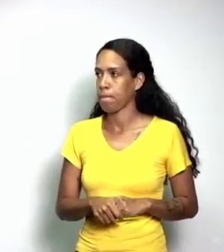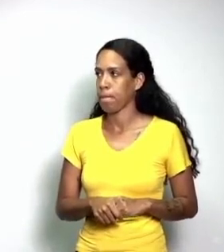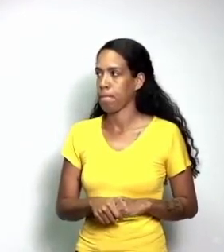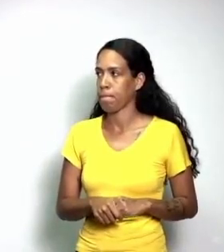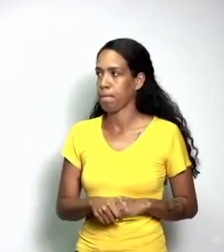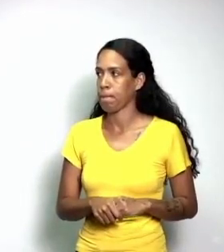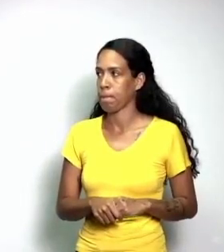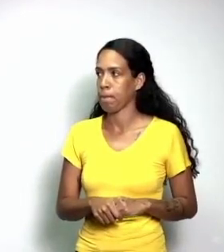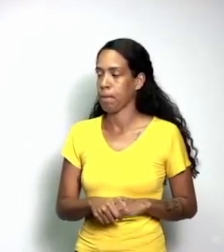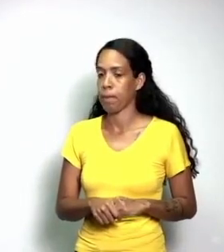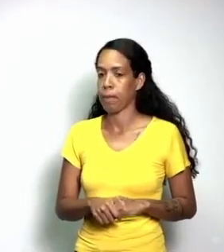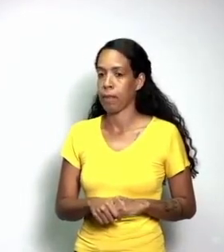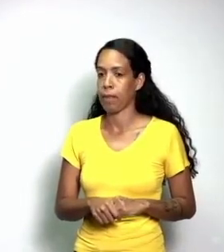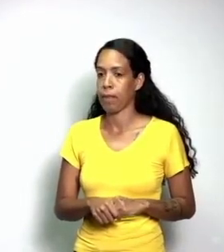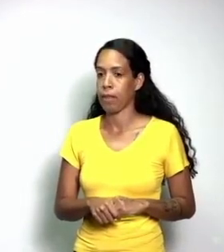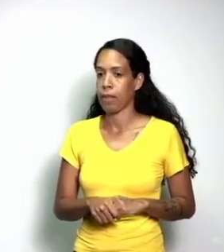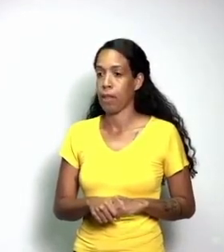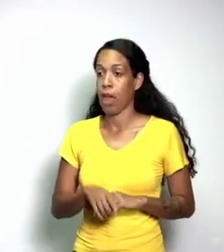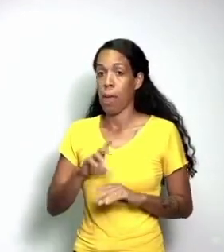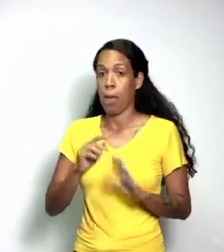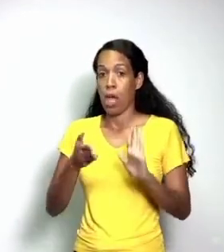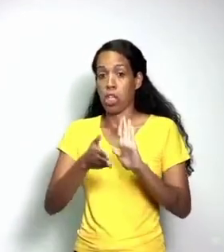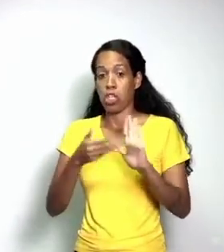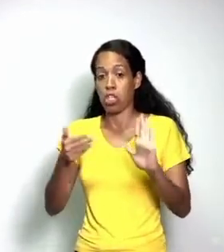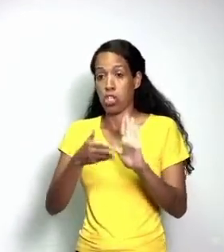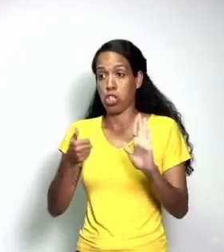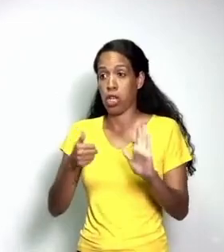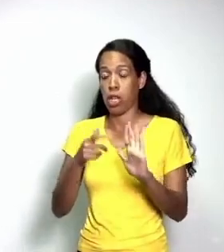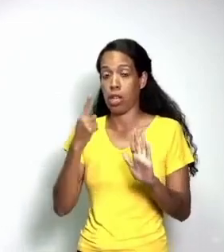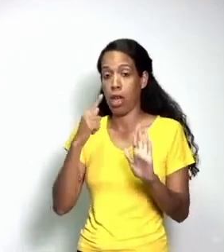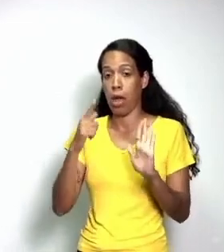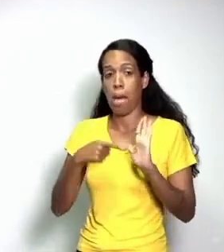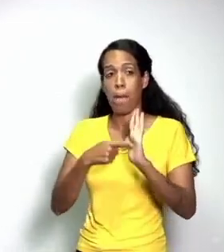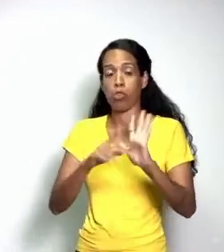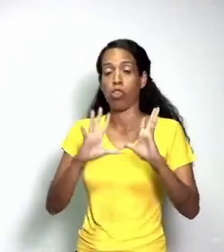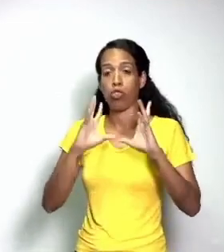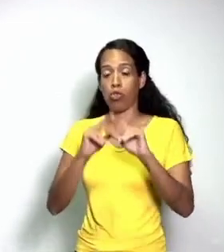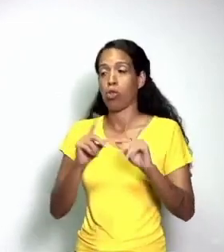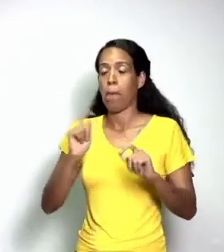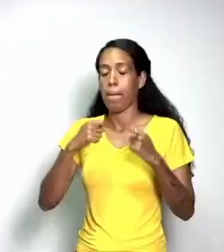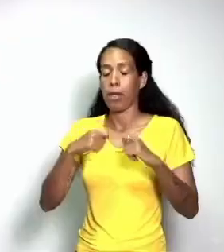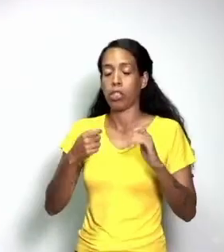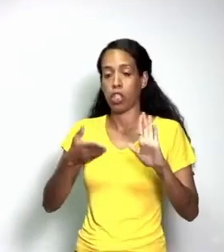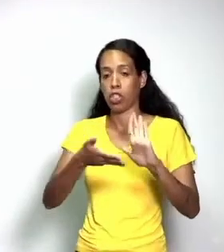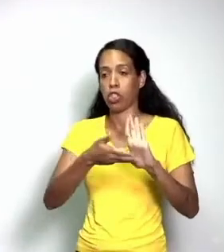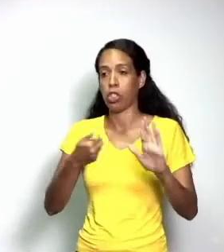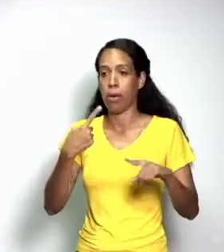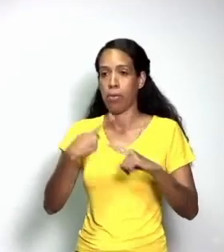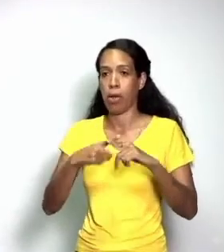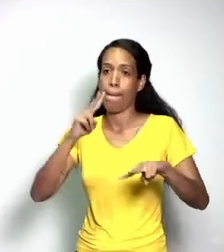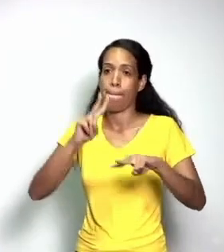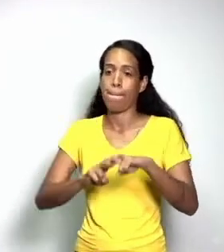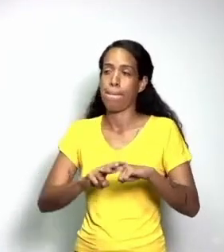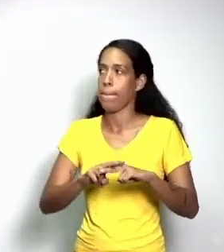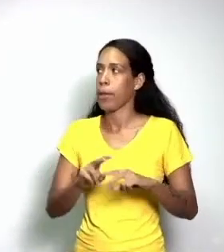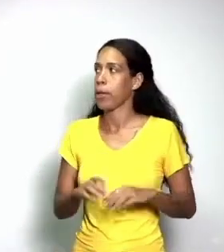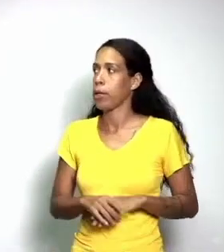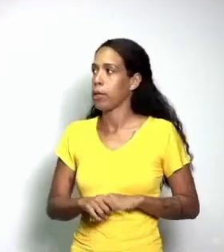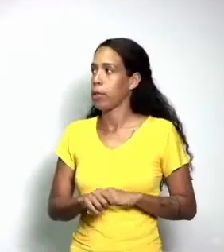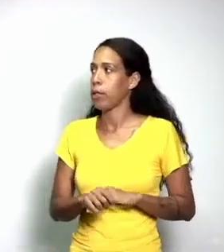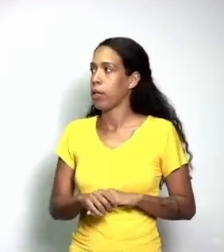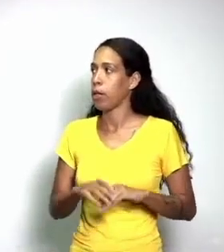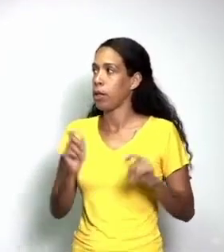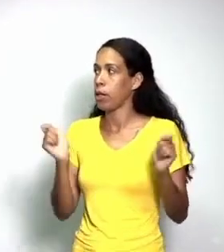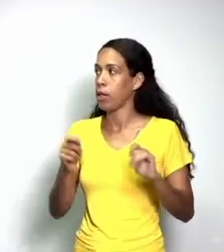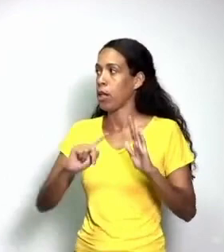você tirar, ele teria que enroscar inteiro. Tá vendo que aqui ele roda? Não precisa tirar, porque aí ele está preso. Mas pode só enroscar de